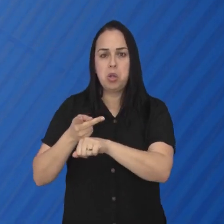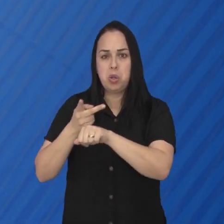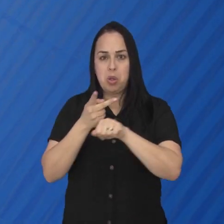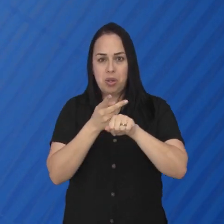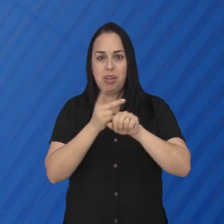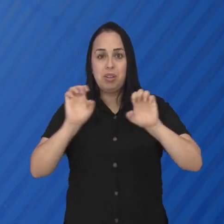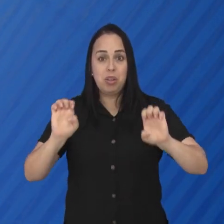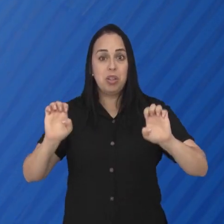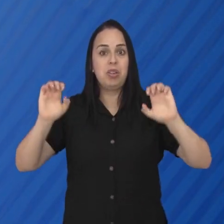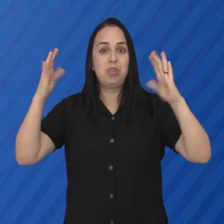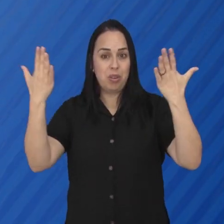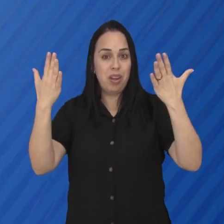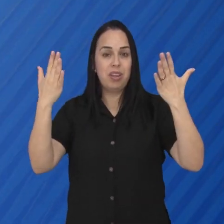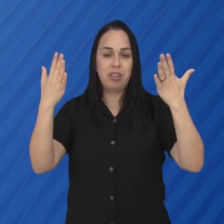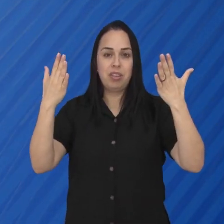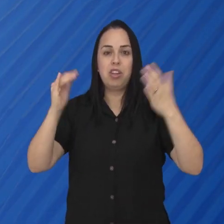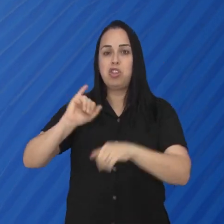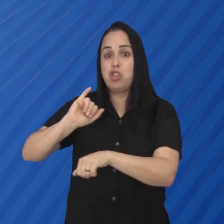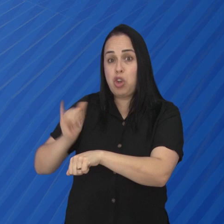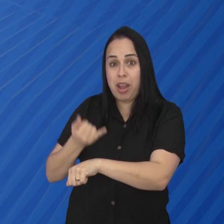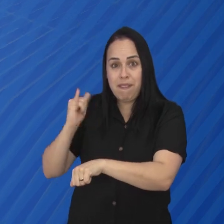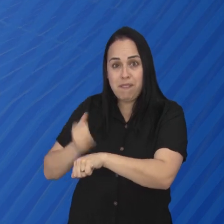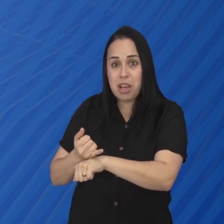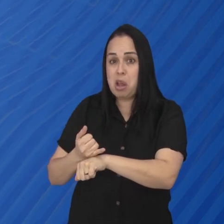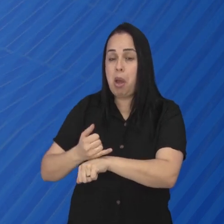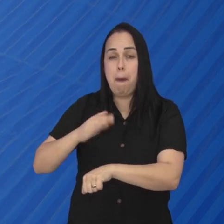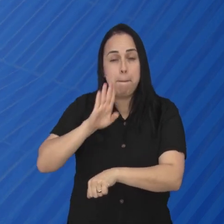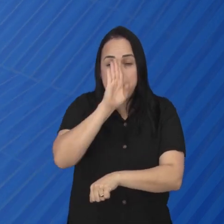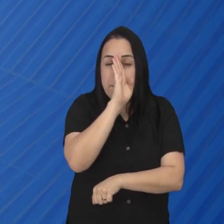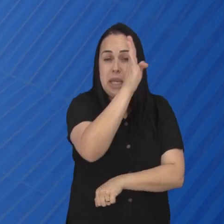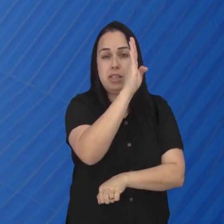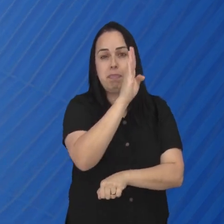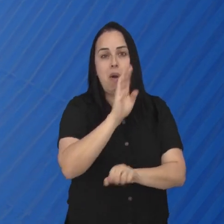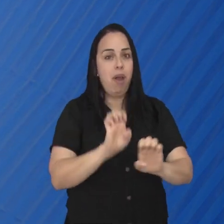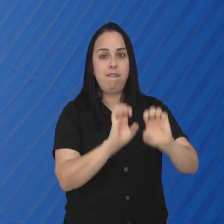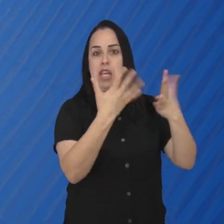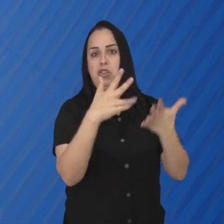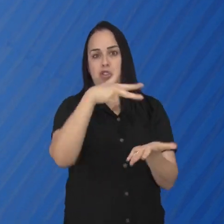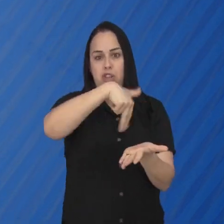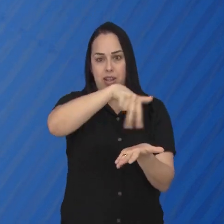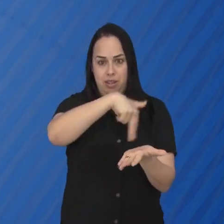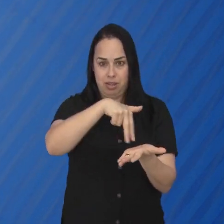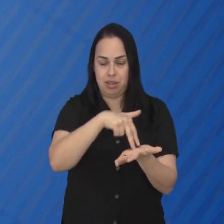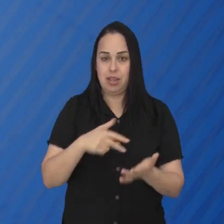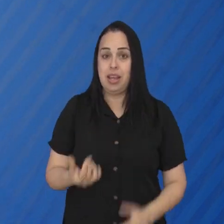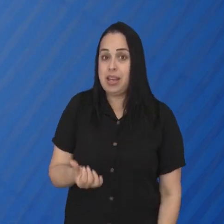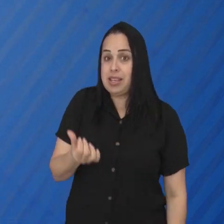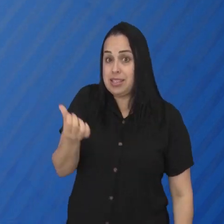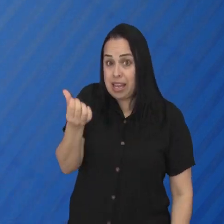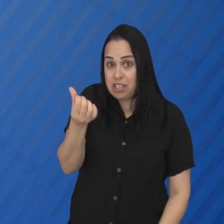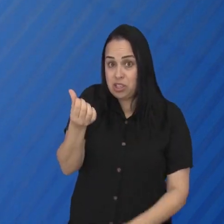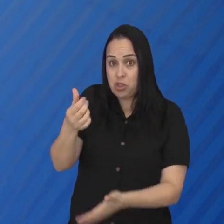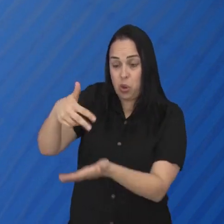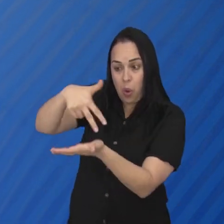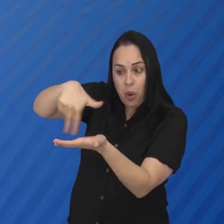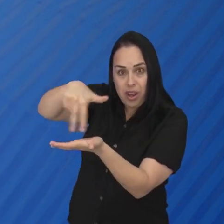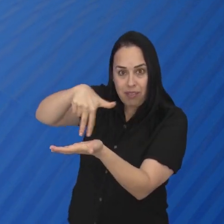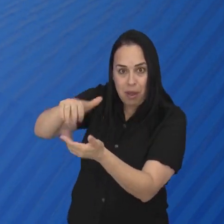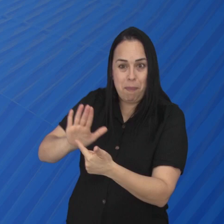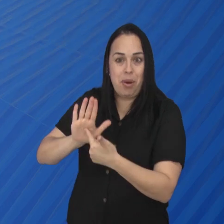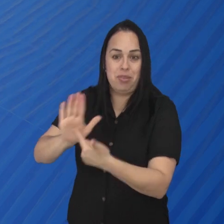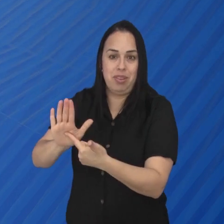prêmios no Festival de Dança de Joinville, considerado o maior do mundo. Esse ano, das 6